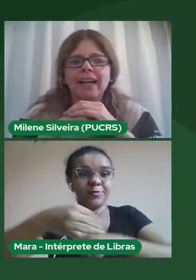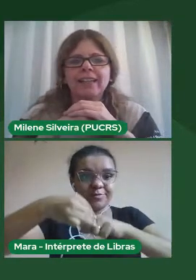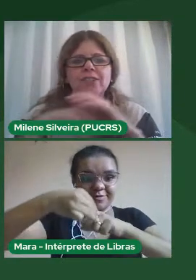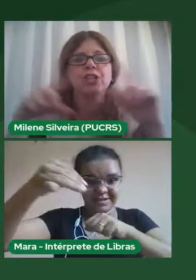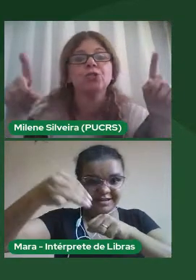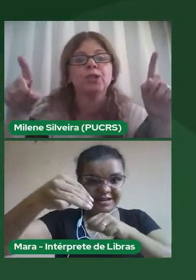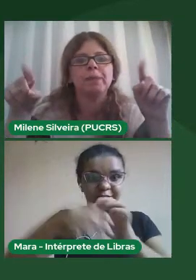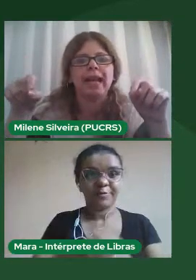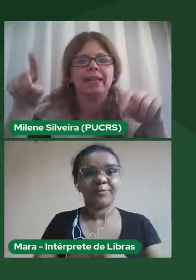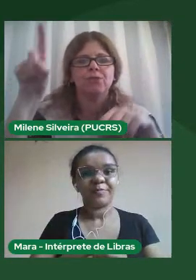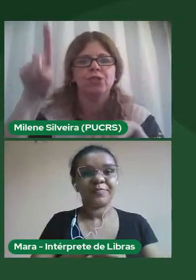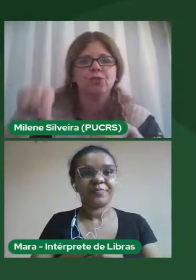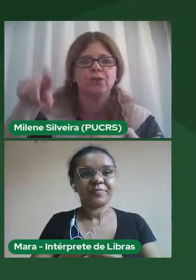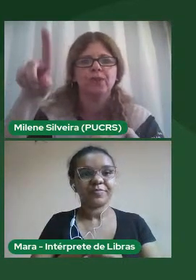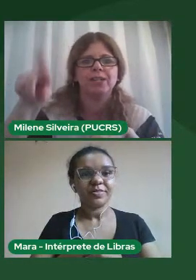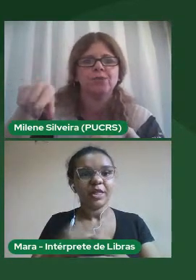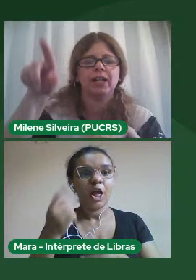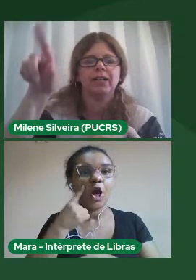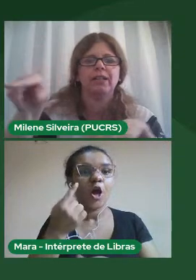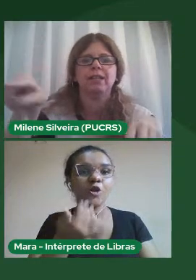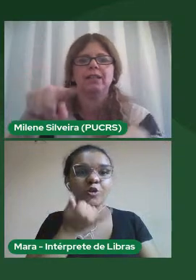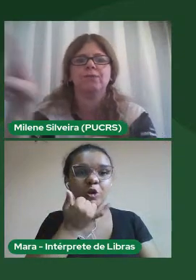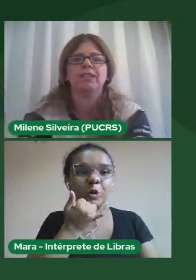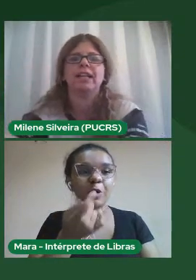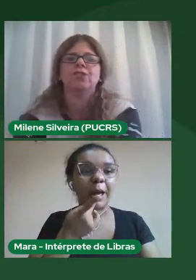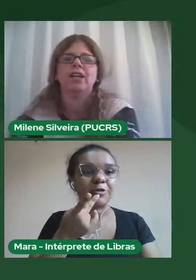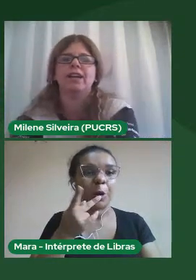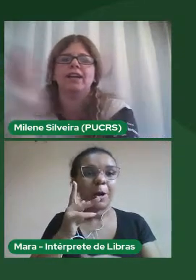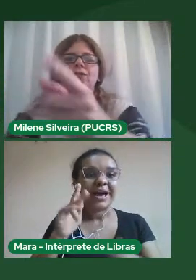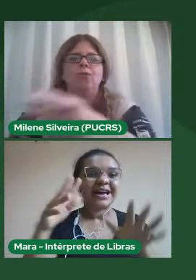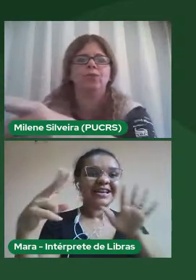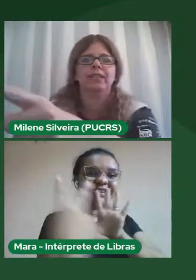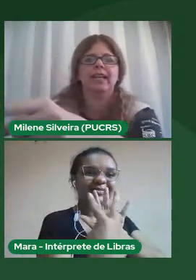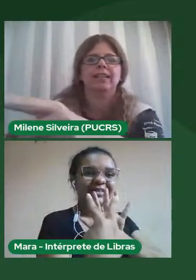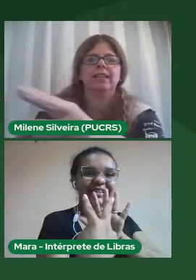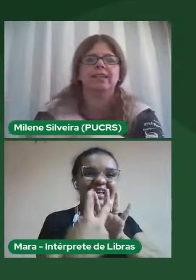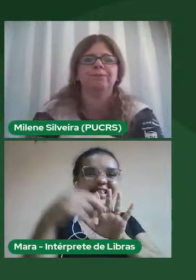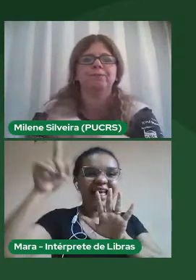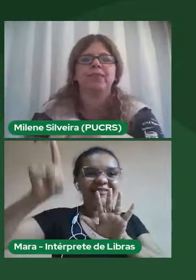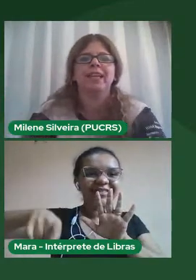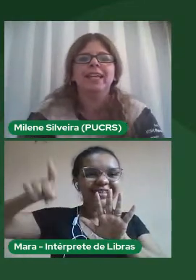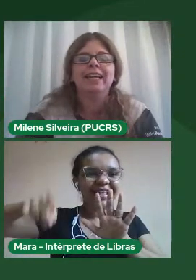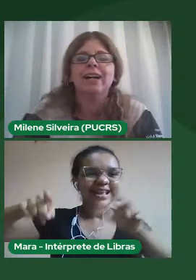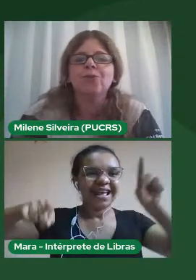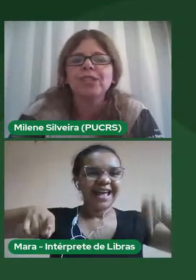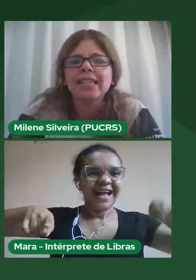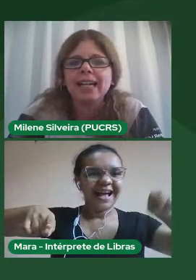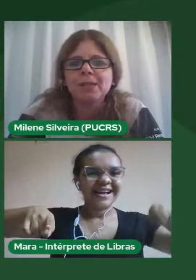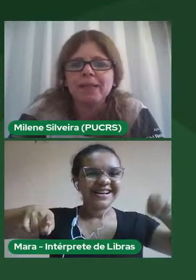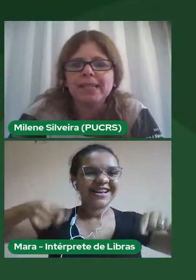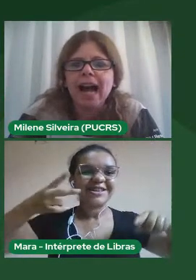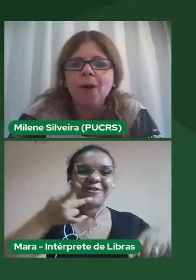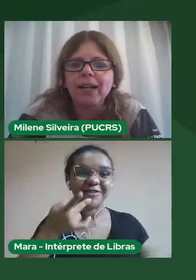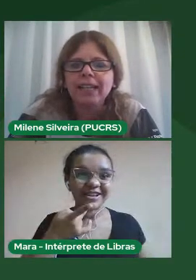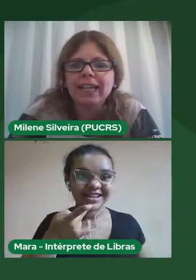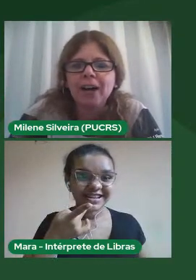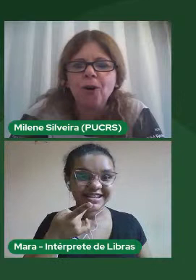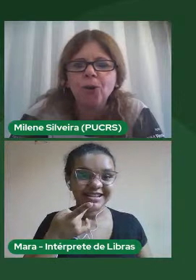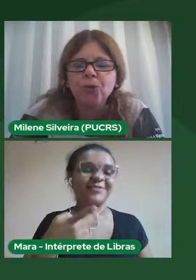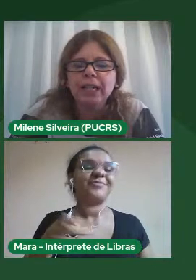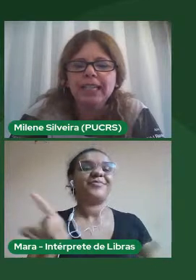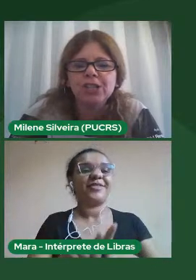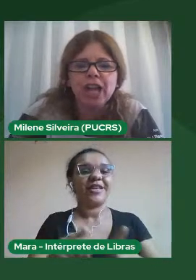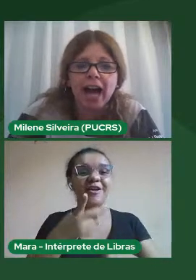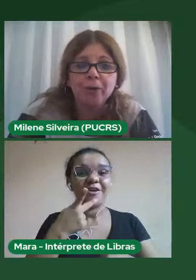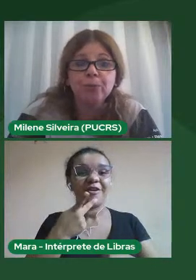coluninha... Gente, eu estou espelhada, viu, gente? Quando eu faço aqui, na verdade, é a coluna daqui. Um destaque especial ali,